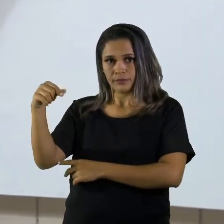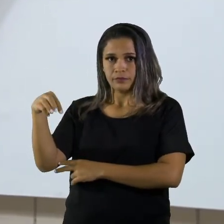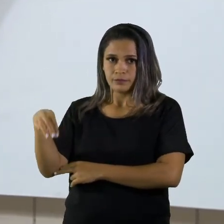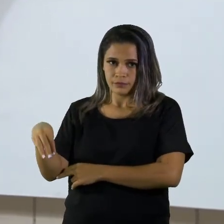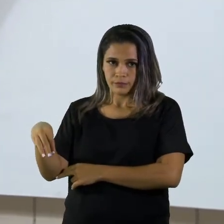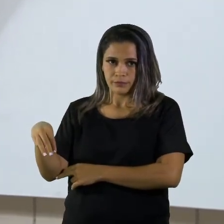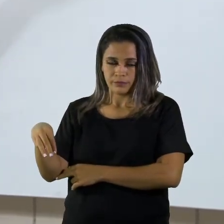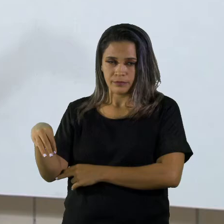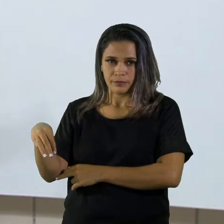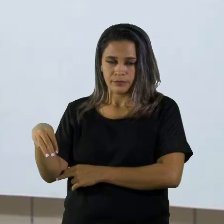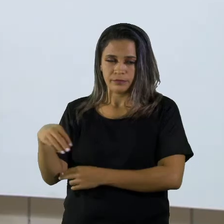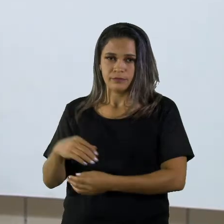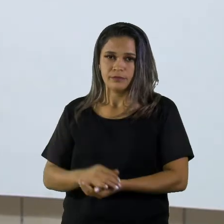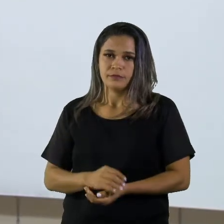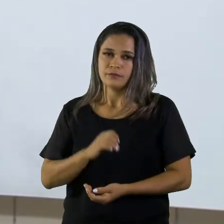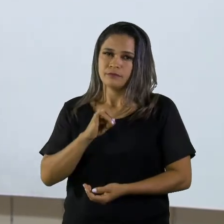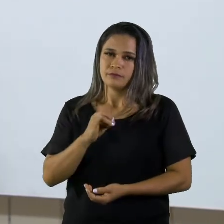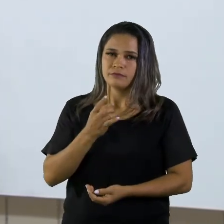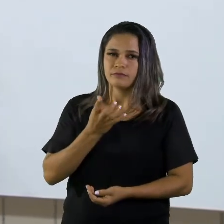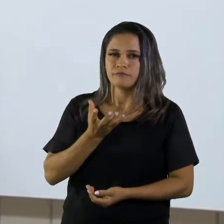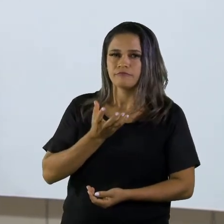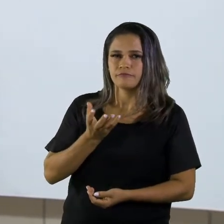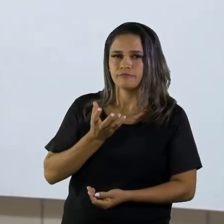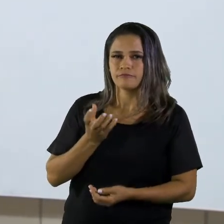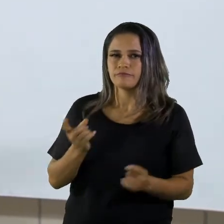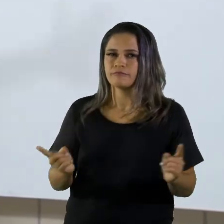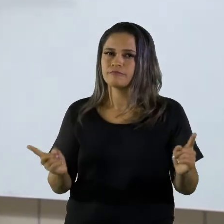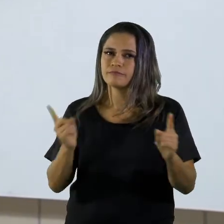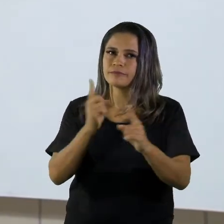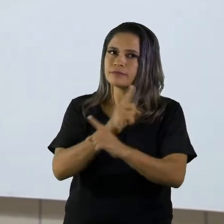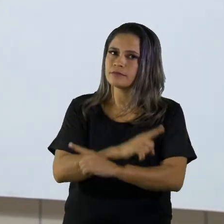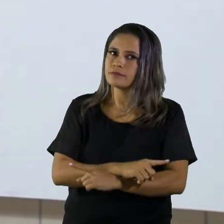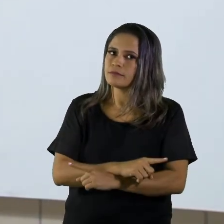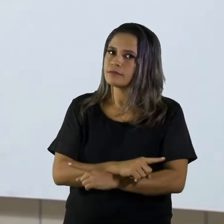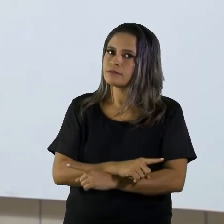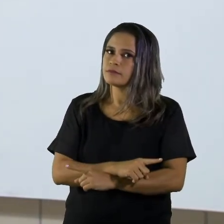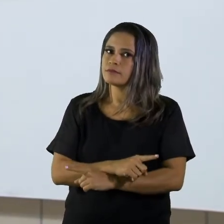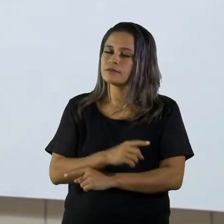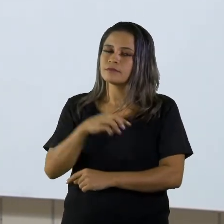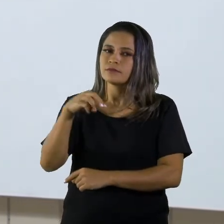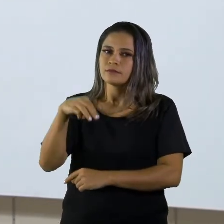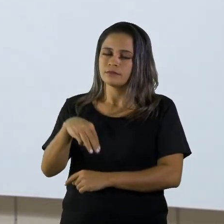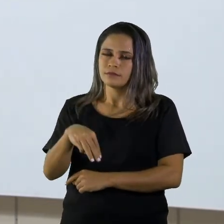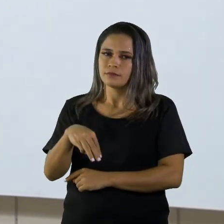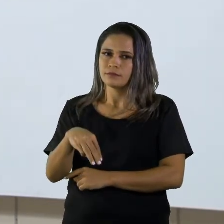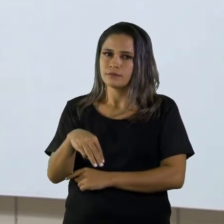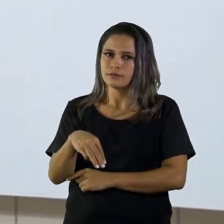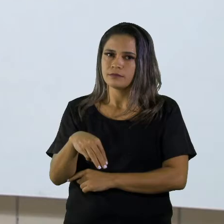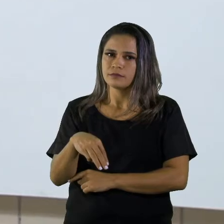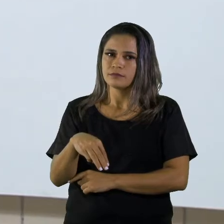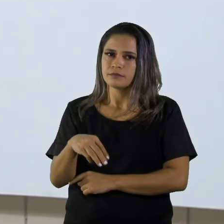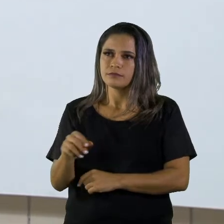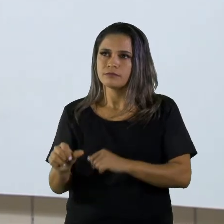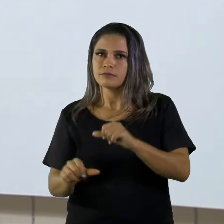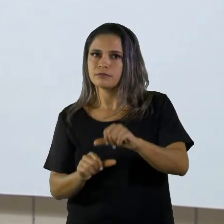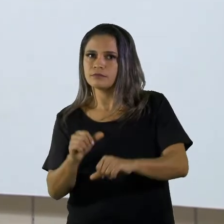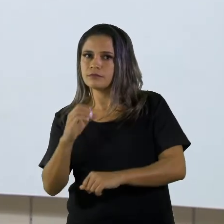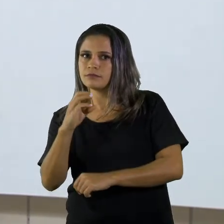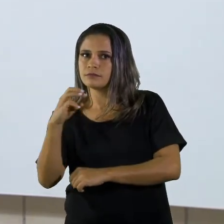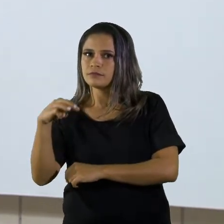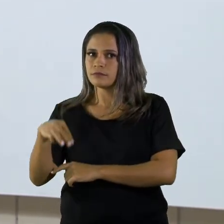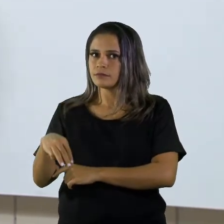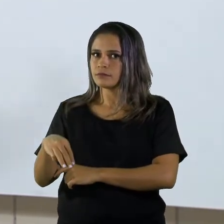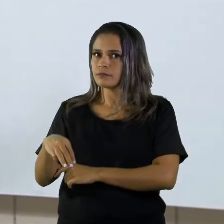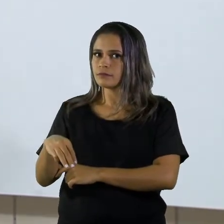7 metros. E se eu quiser fazer ao contrário, transformar metros em centímetros, eu vou fazer o